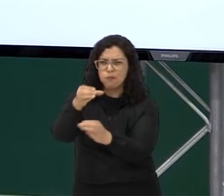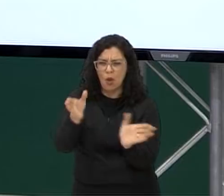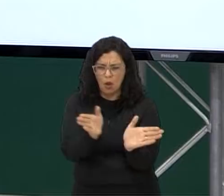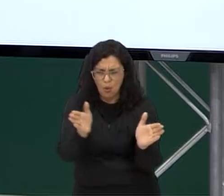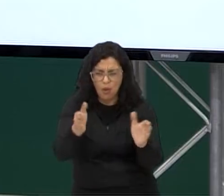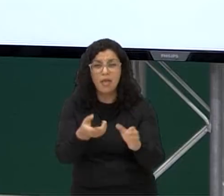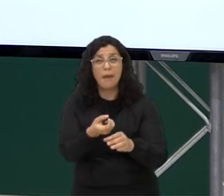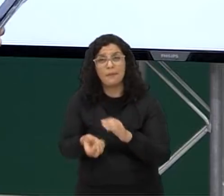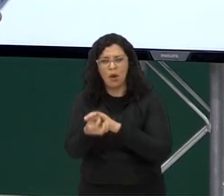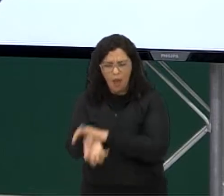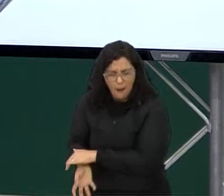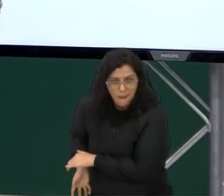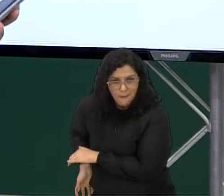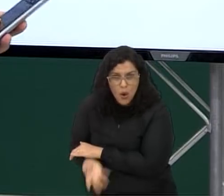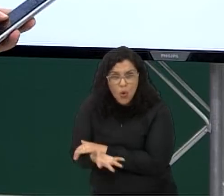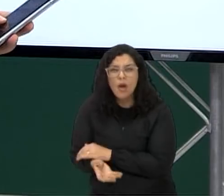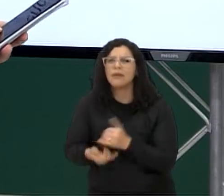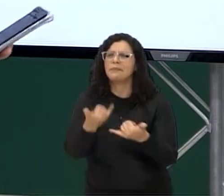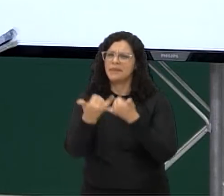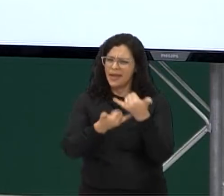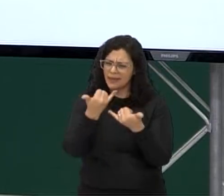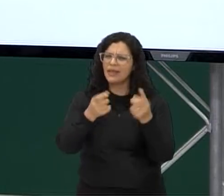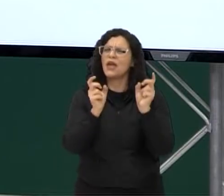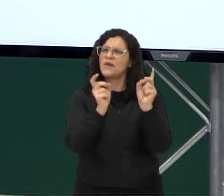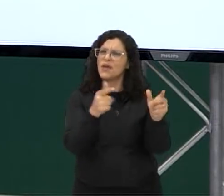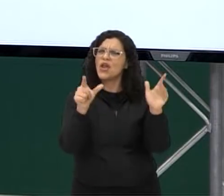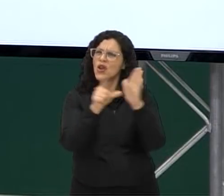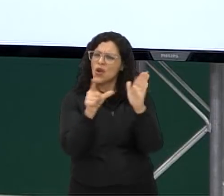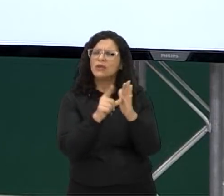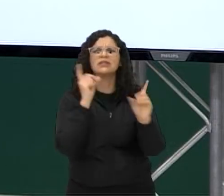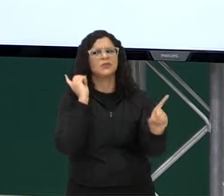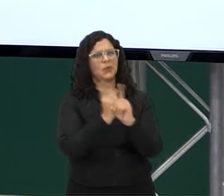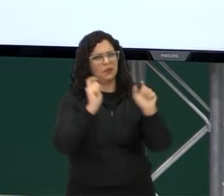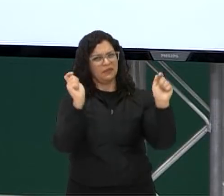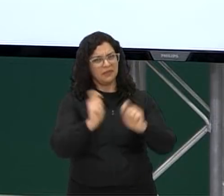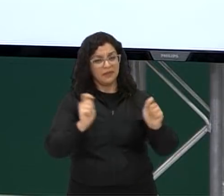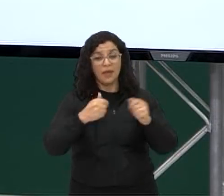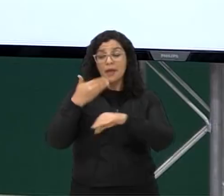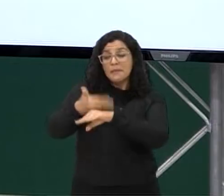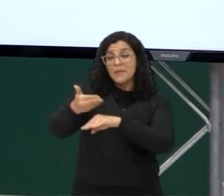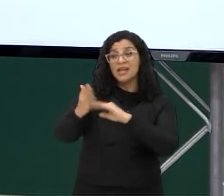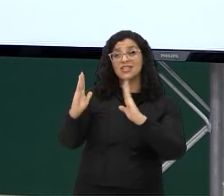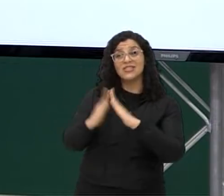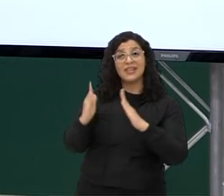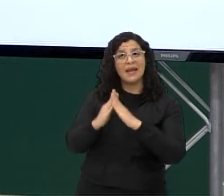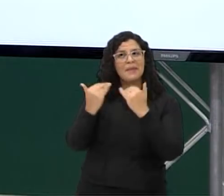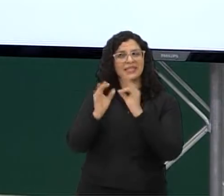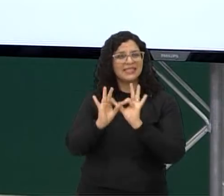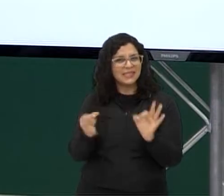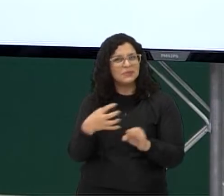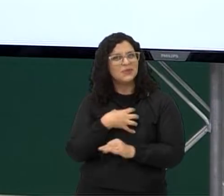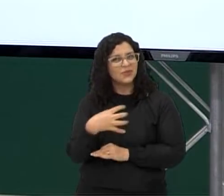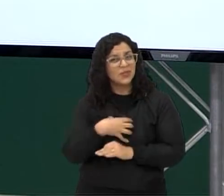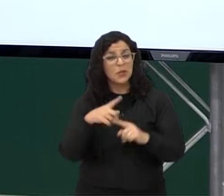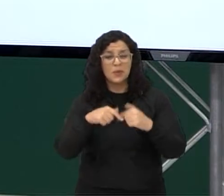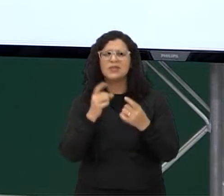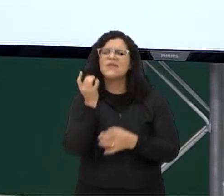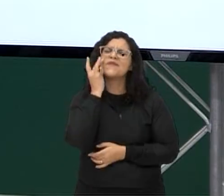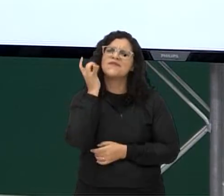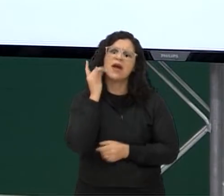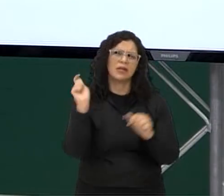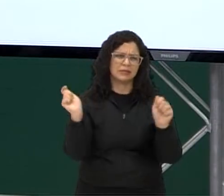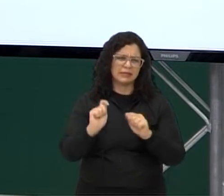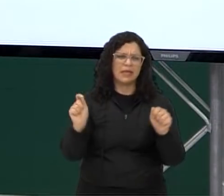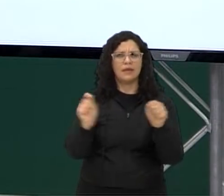que vende vende brinquedos, né? Então você acaba encontrando e praticando, realizando em casa, né? Então são atividades fáceis de